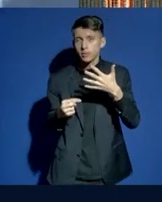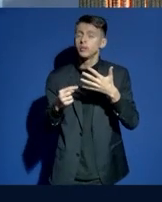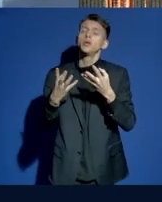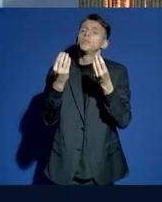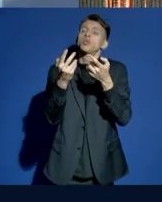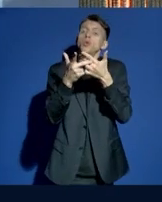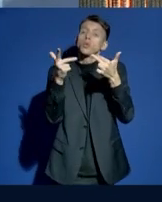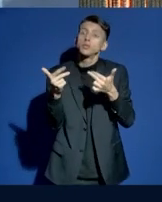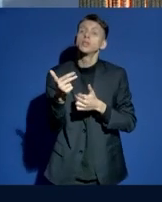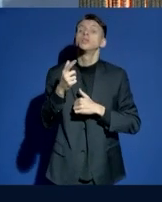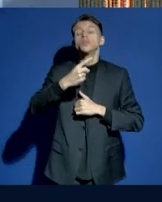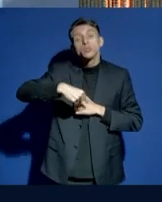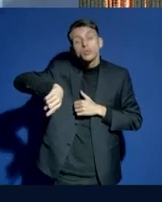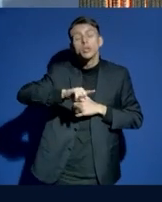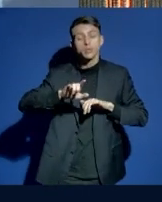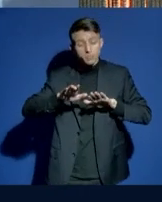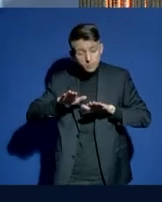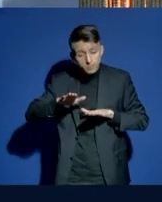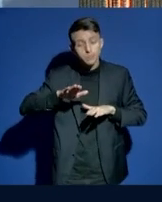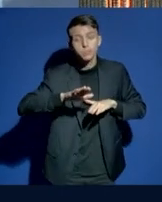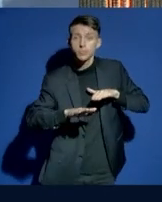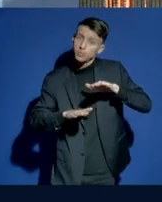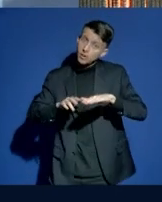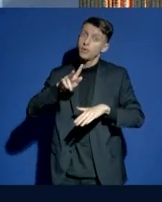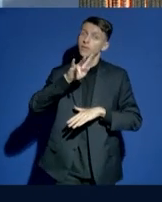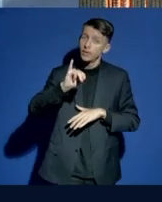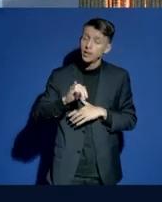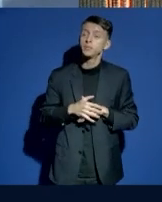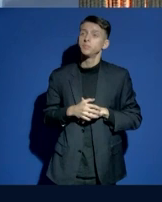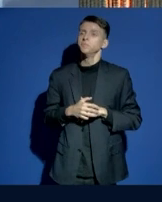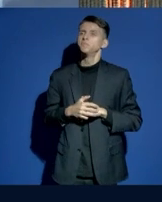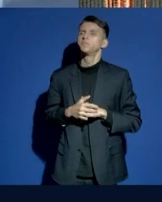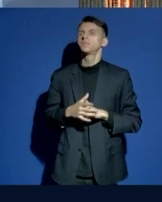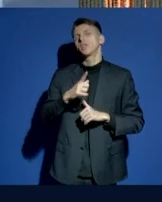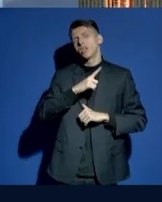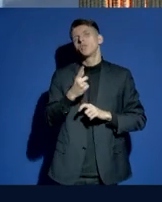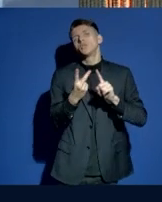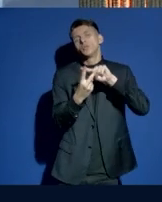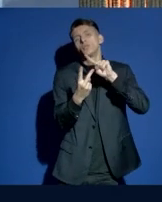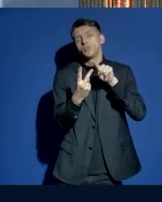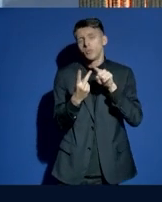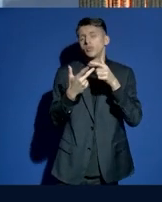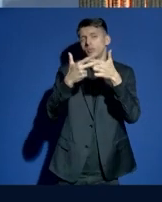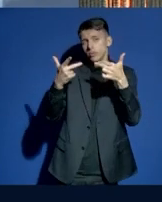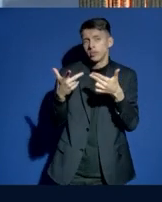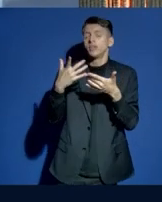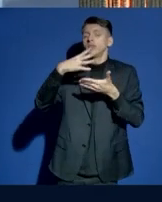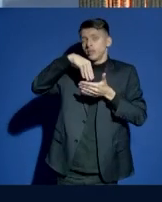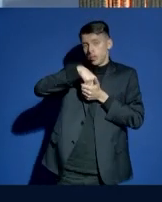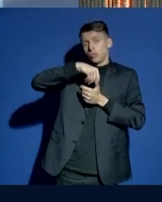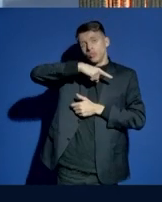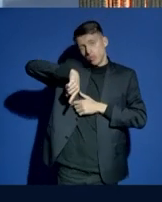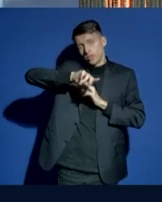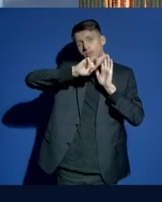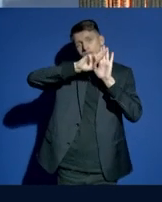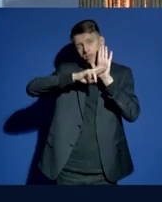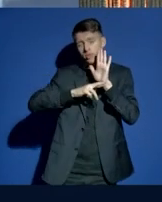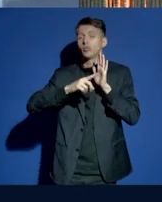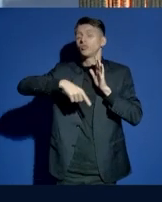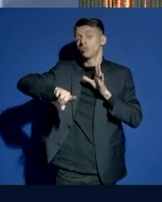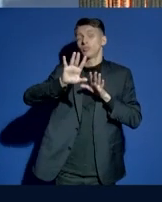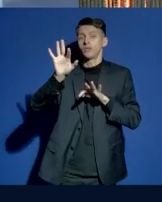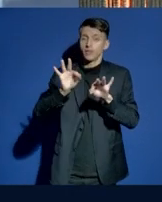um dos grandes Passos aí tem dois tem duas vertentes né uma interna Nossa que nós achamos que nos